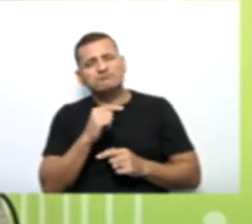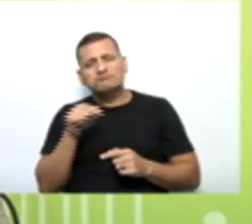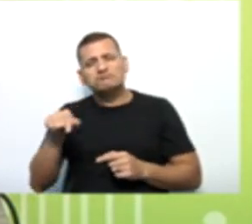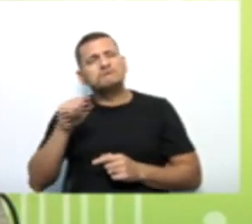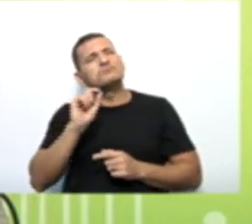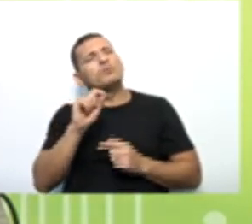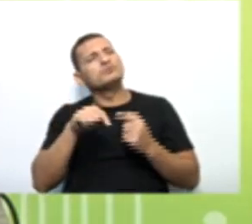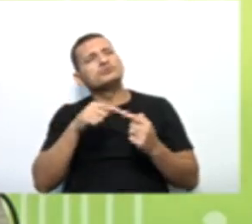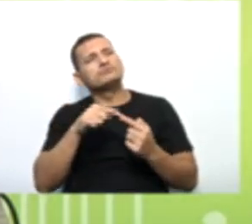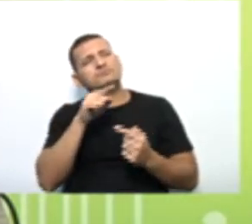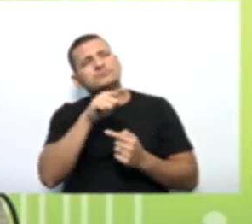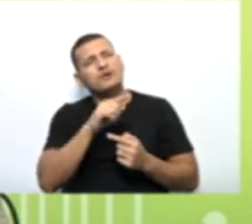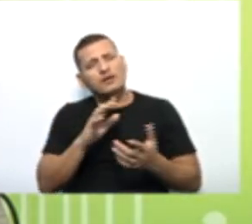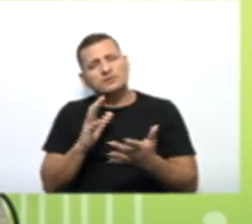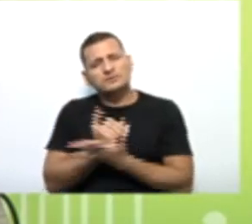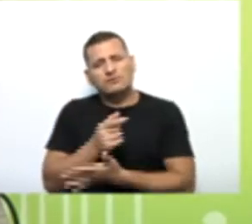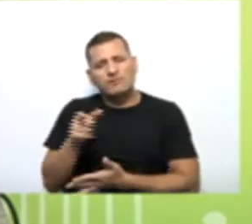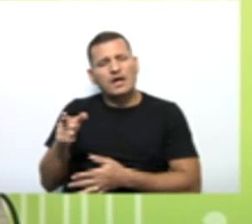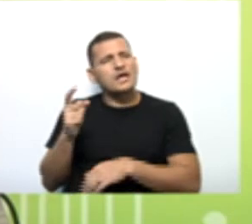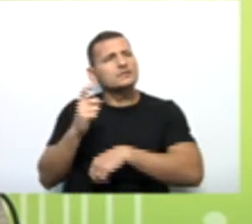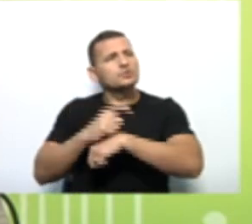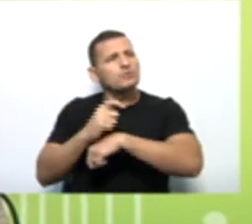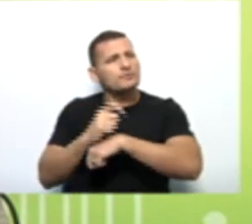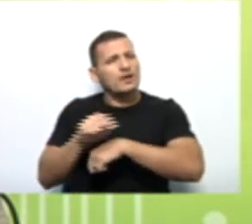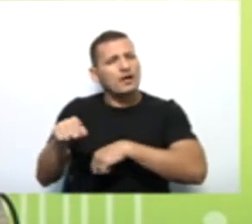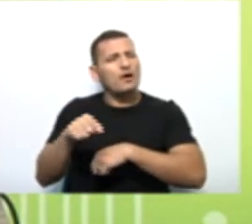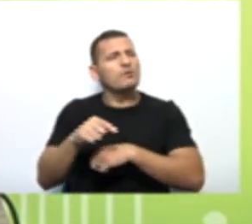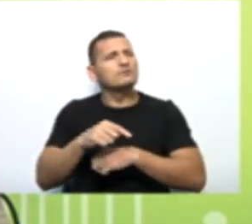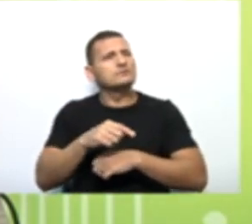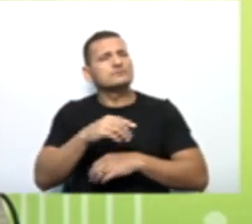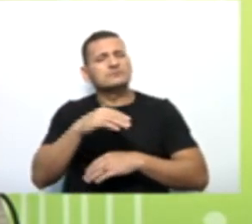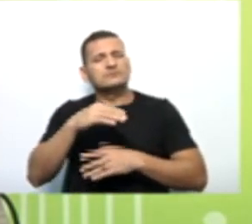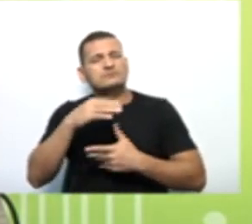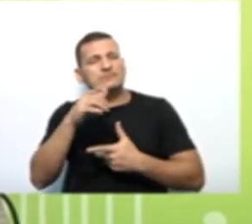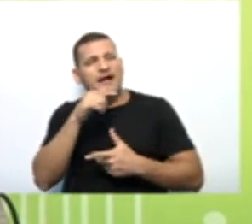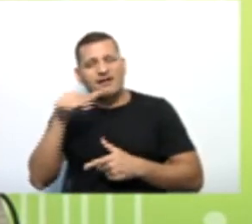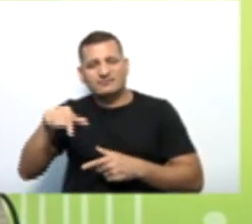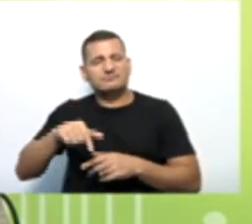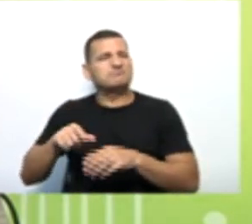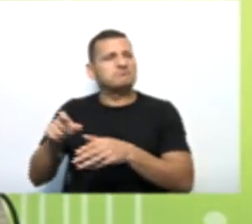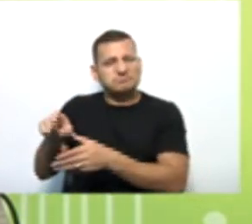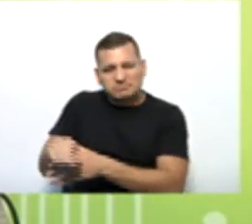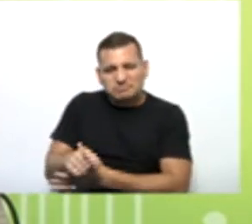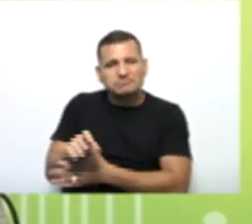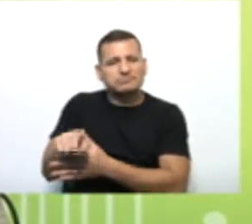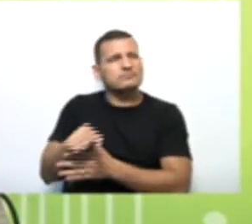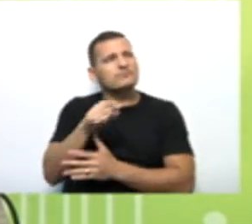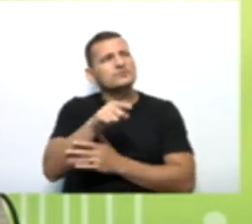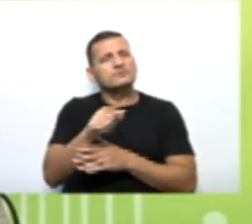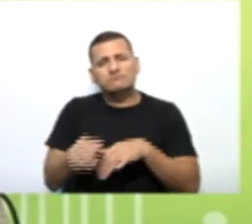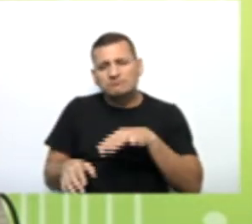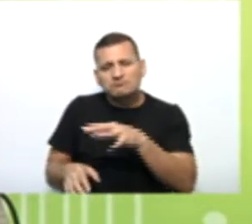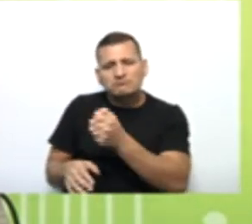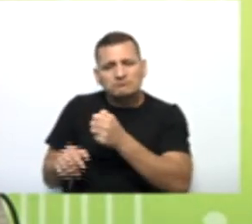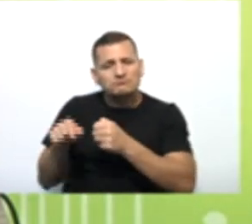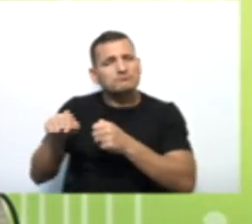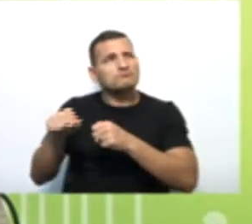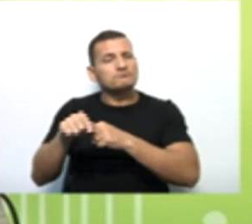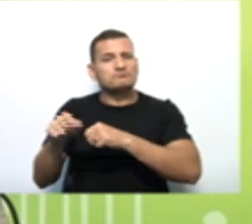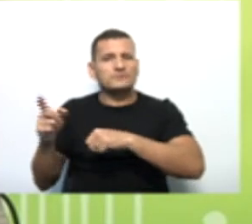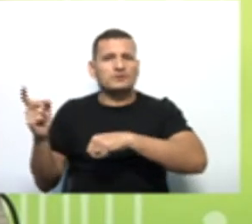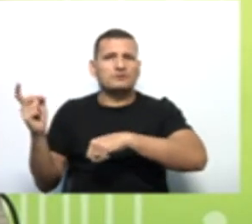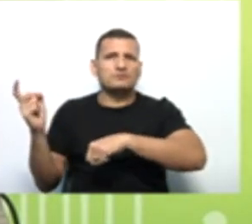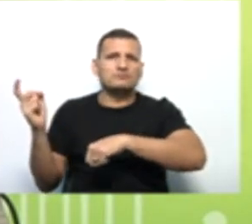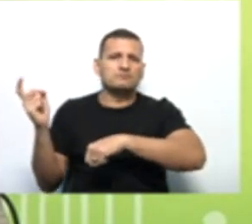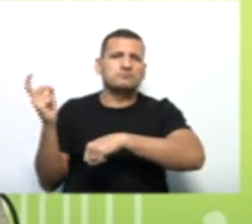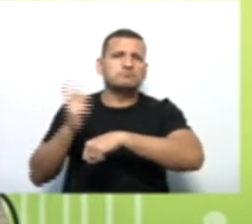lição. O senhor foi lá salvar aquela criatura que estava se afogando, aquela criatura abominável, o senhor foi pegar ela para salvar, e na hora que o senhor